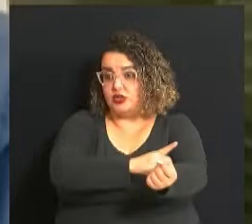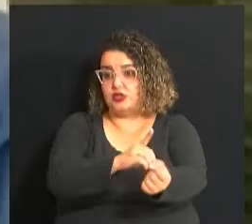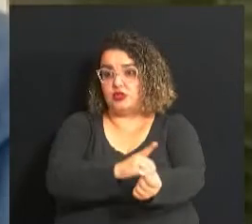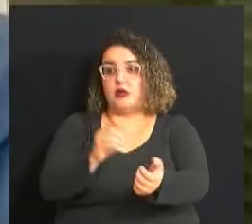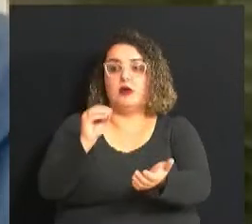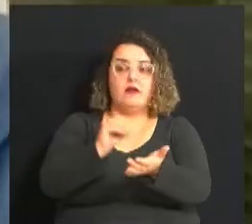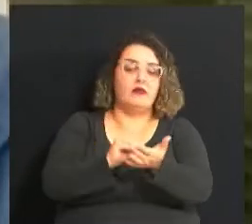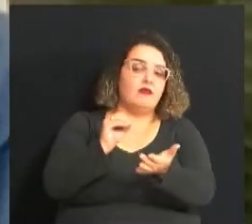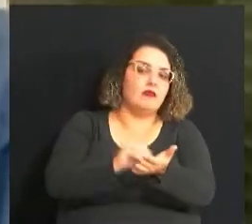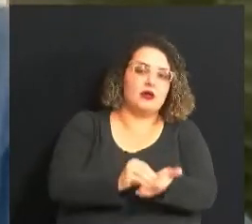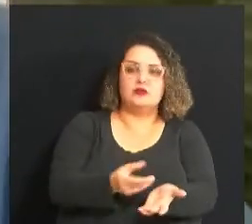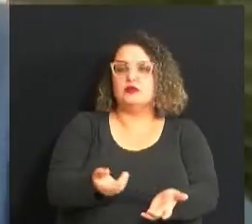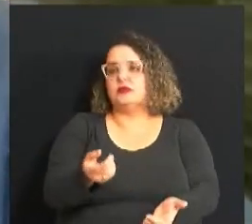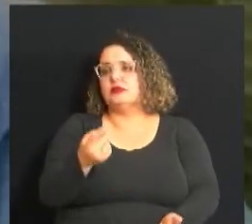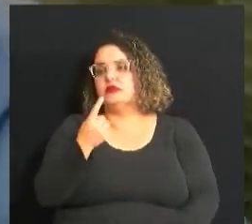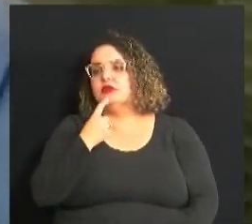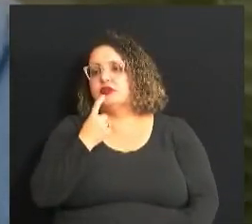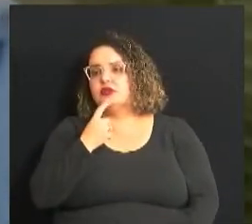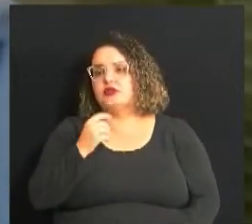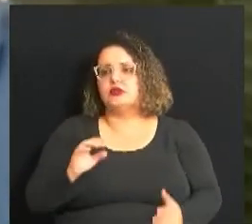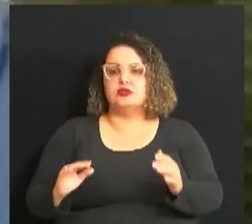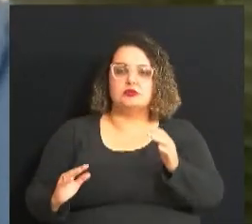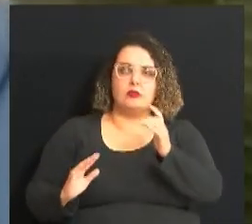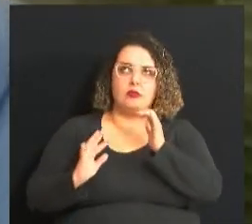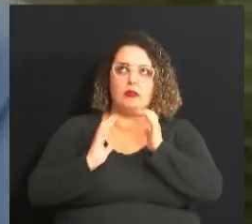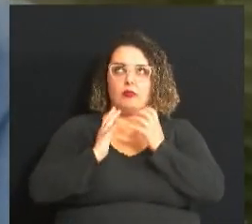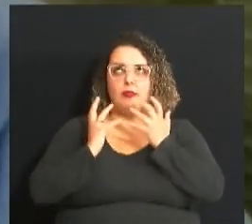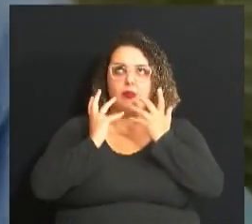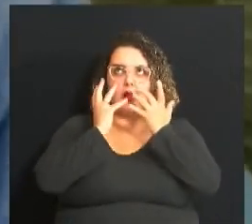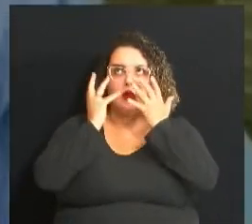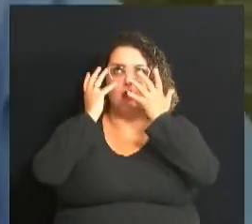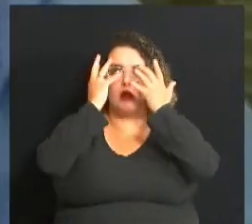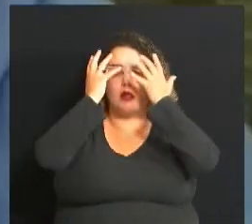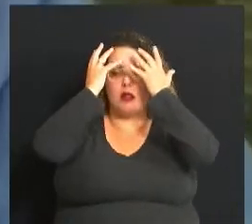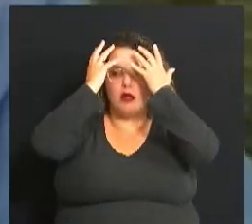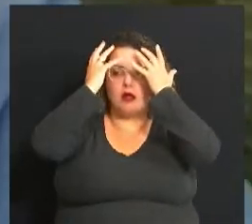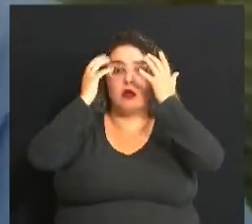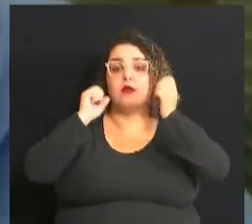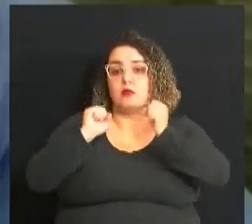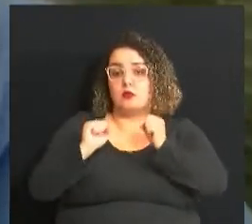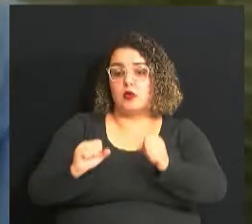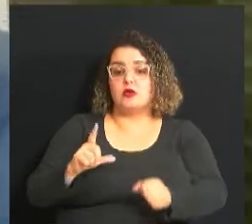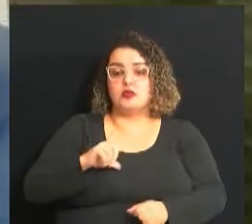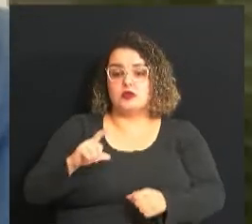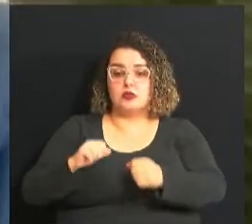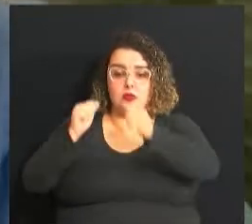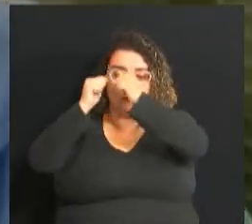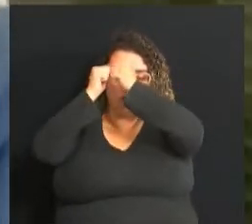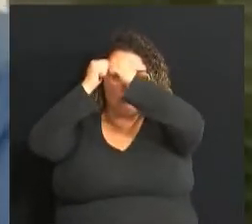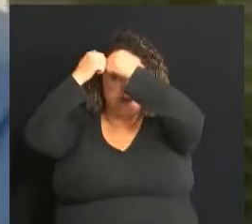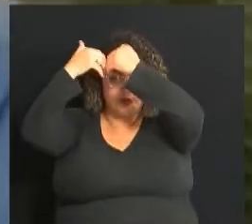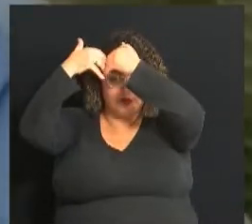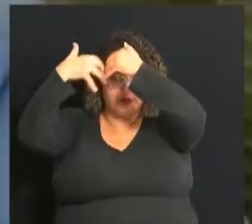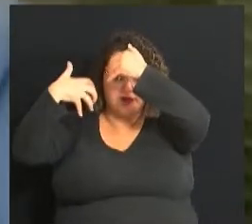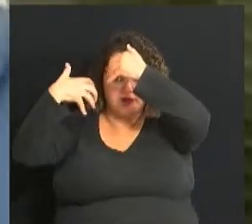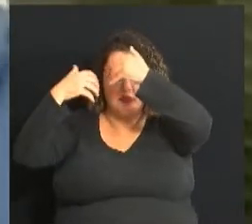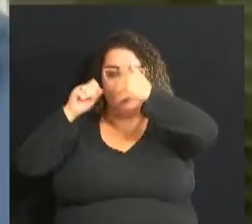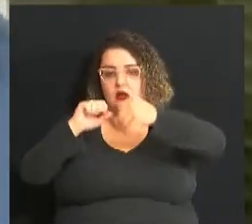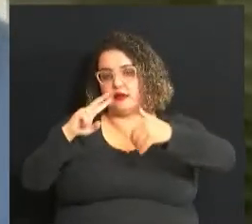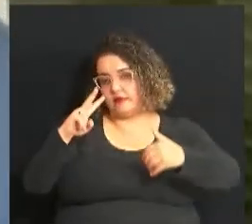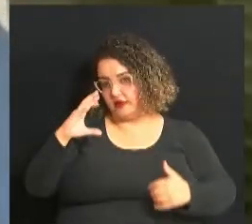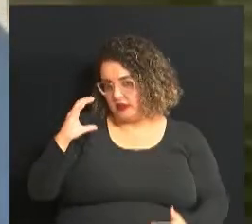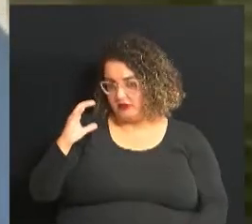sangue chegando ao cérebro, que pode levar a um acidente vascular cerebral, muitas vezes ele não tem nenhuma dor. Ele vai